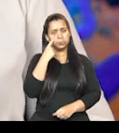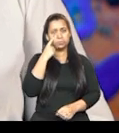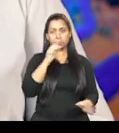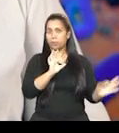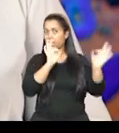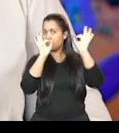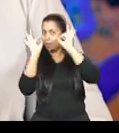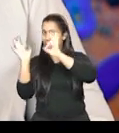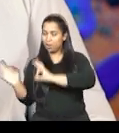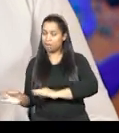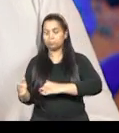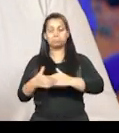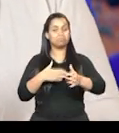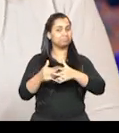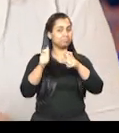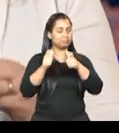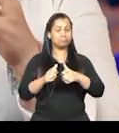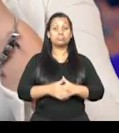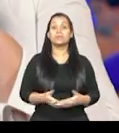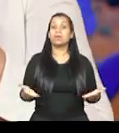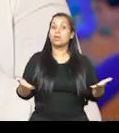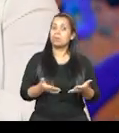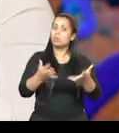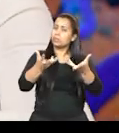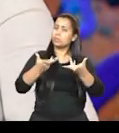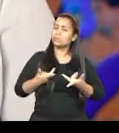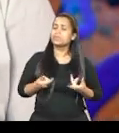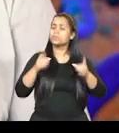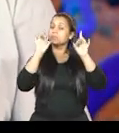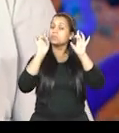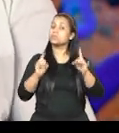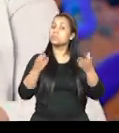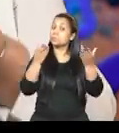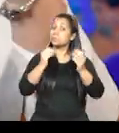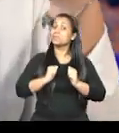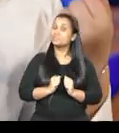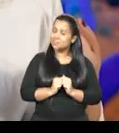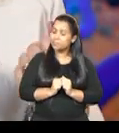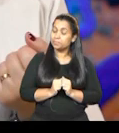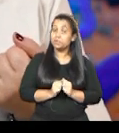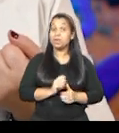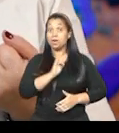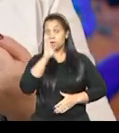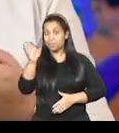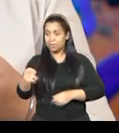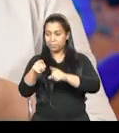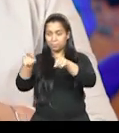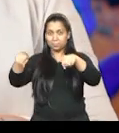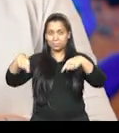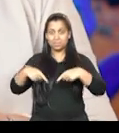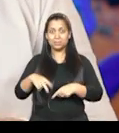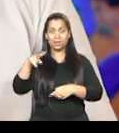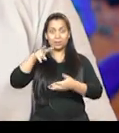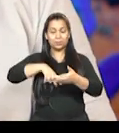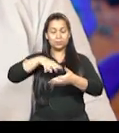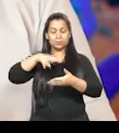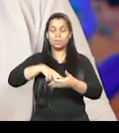e onde estiver. Agora eu tenho um convite muito especial para te fazer. Vamos lá para a sala de leitura que tem uma